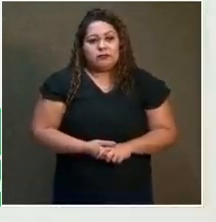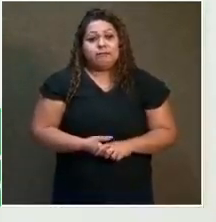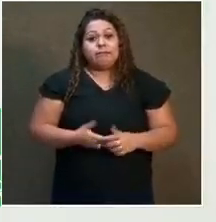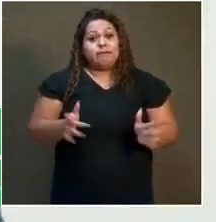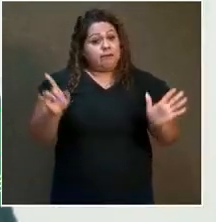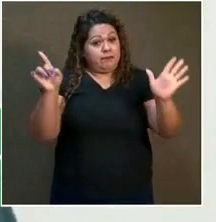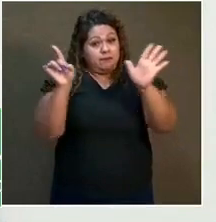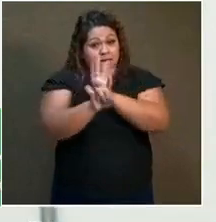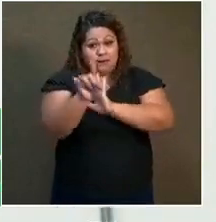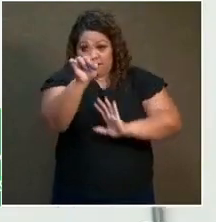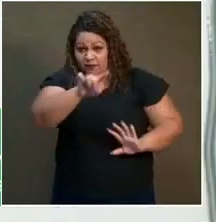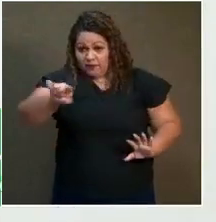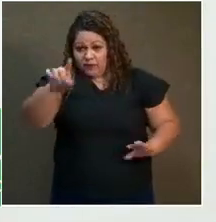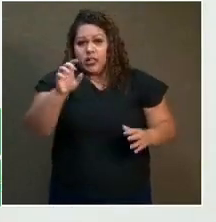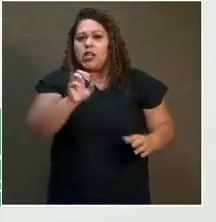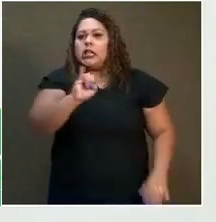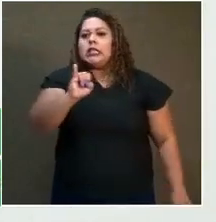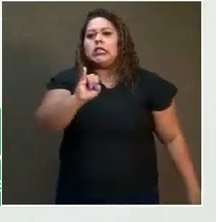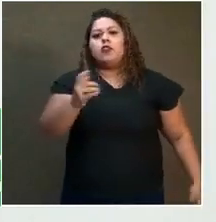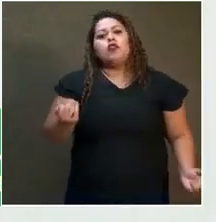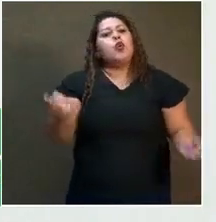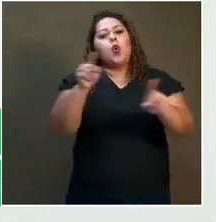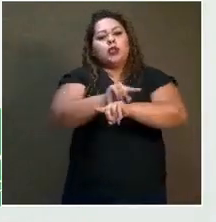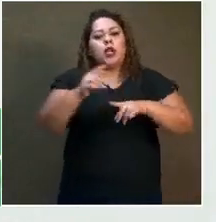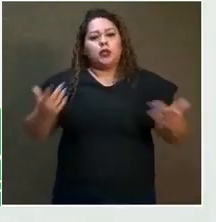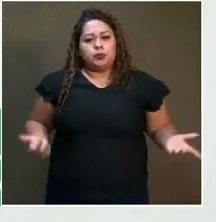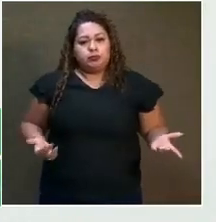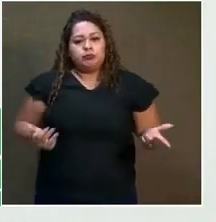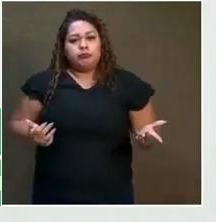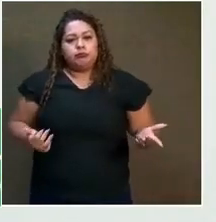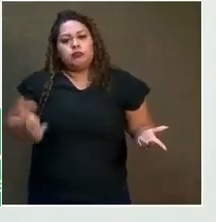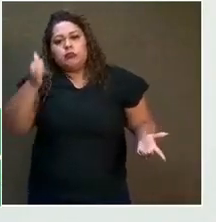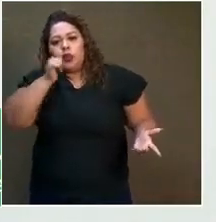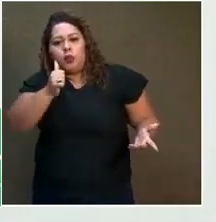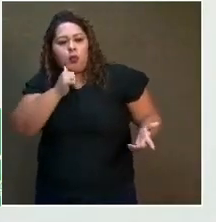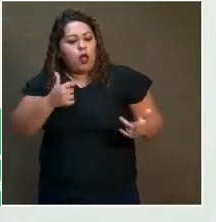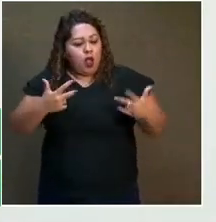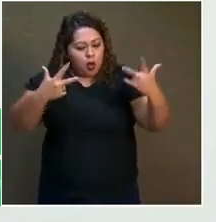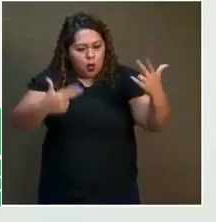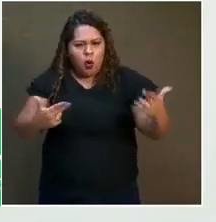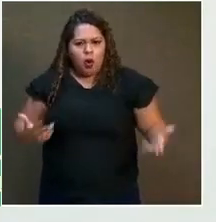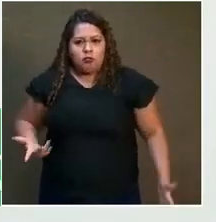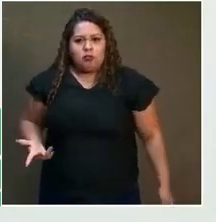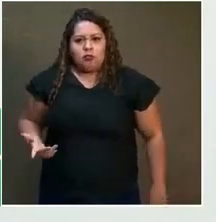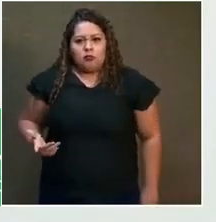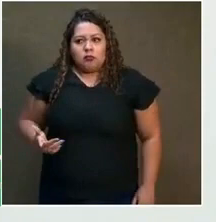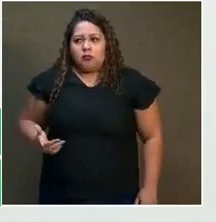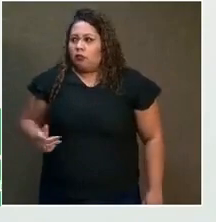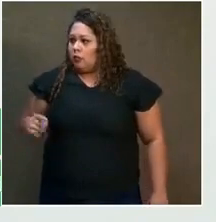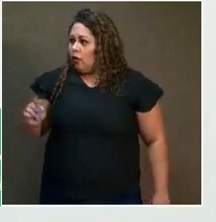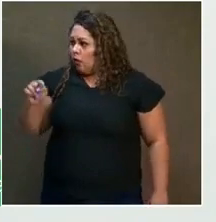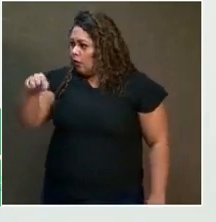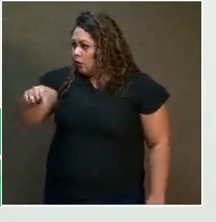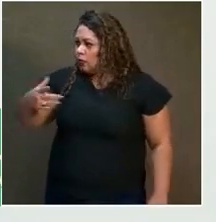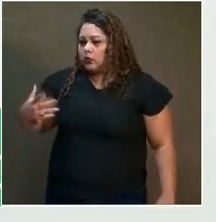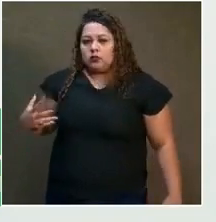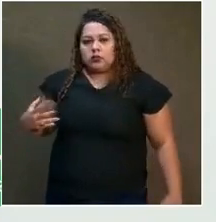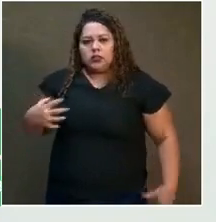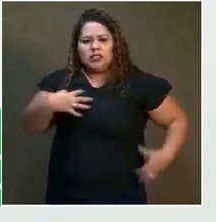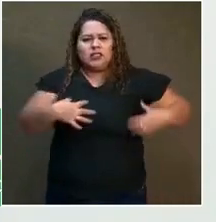Perguntei a vossas excelências, se fosse uma mulher, nas mesmas circunstâncias, ela estaria ali diante da violenta